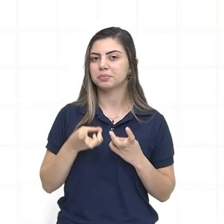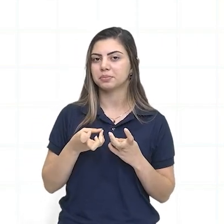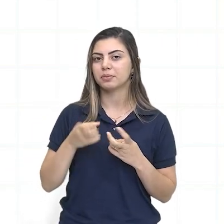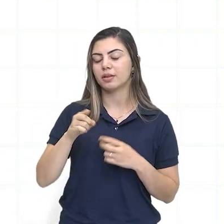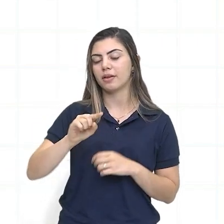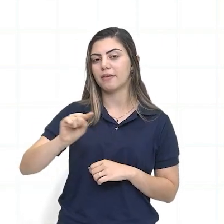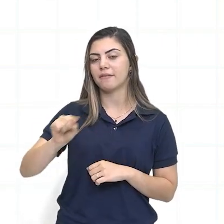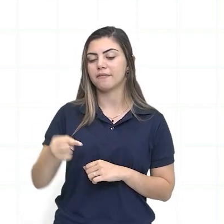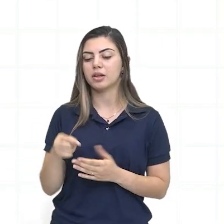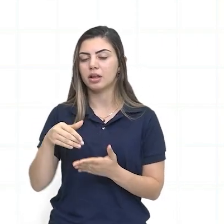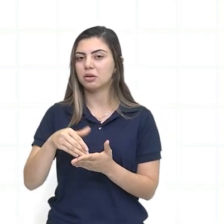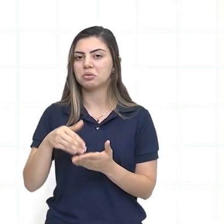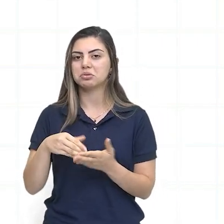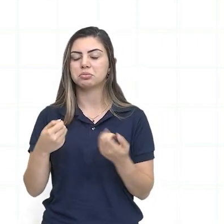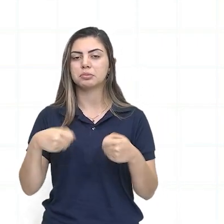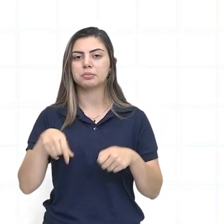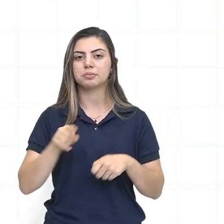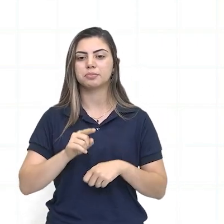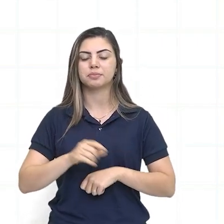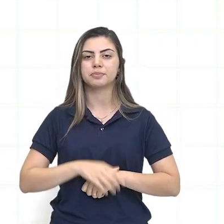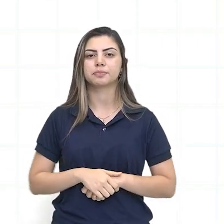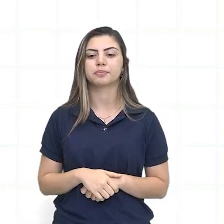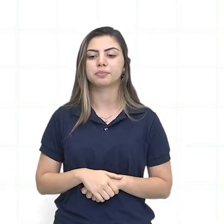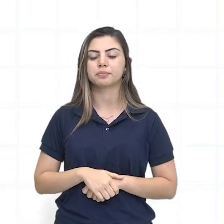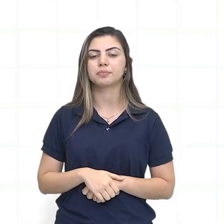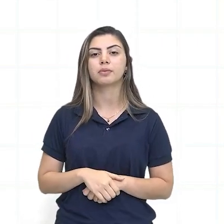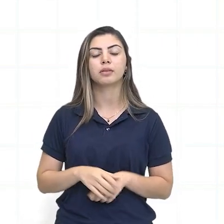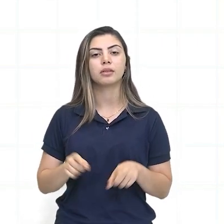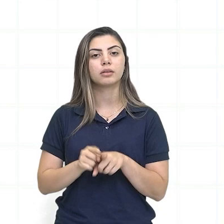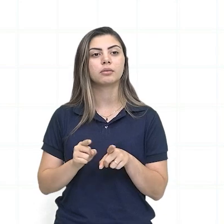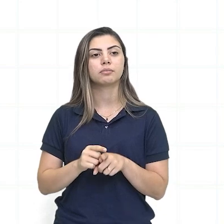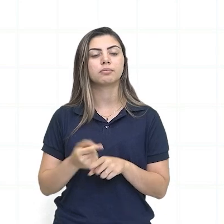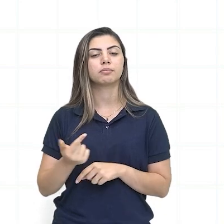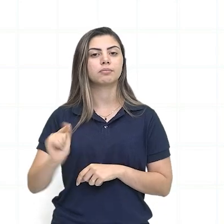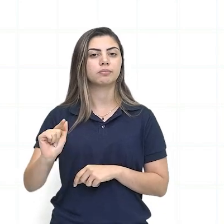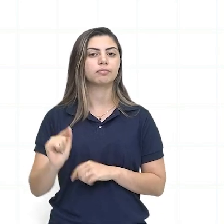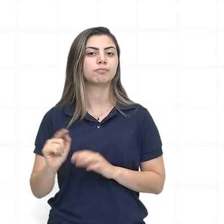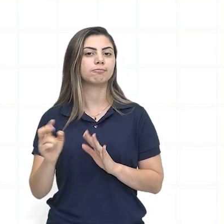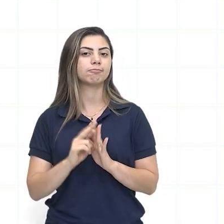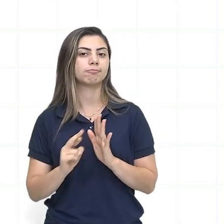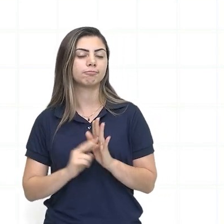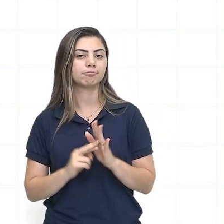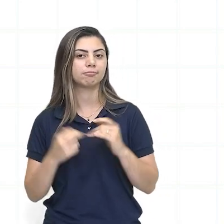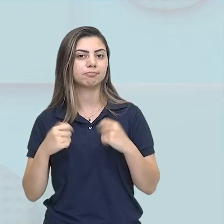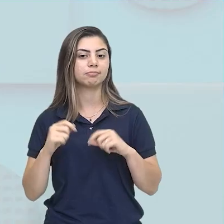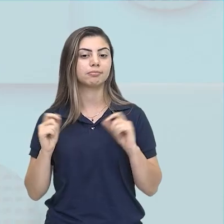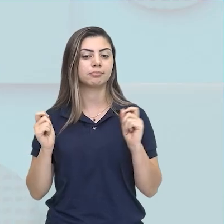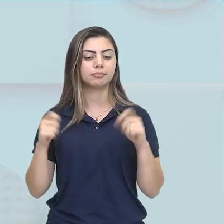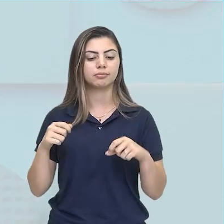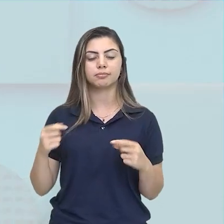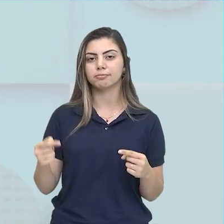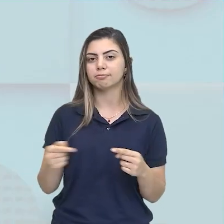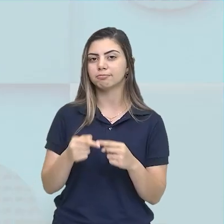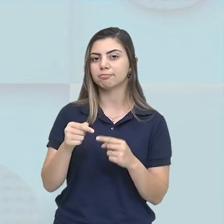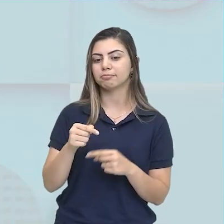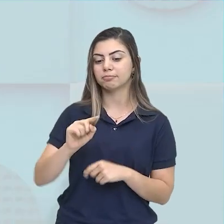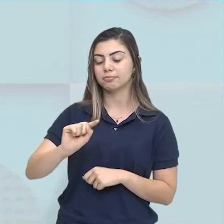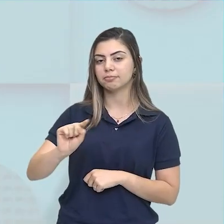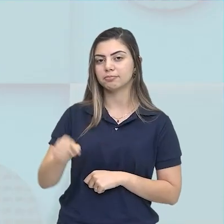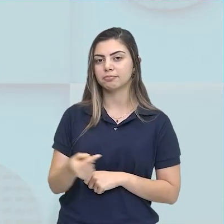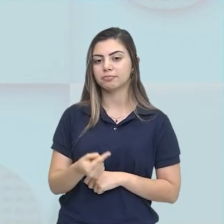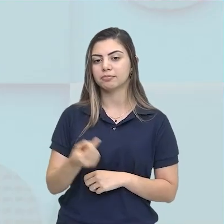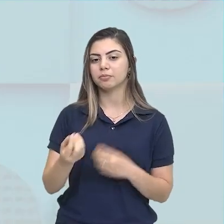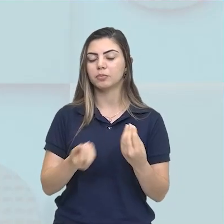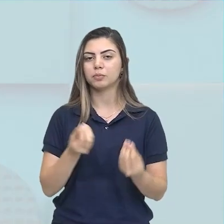utilizo a vírgula. Uma outra situação em que eu devo aplicar a vírgula é